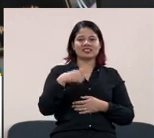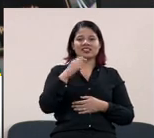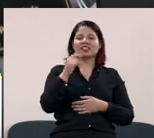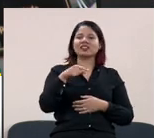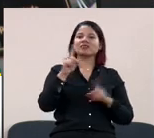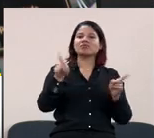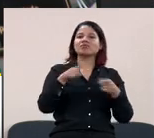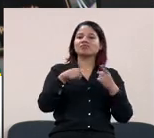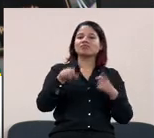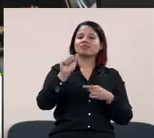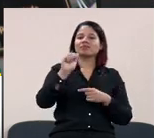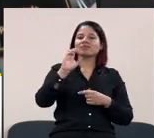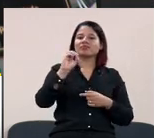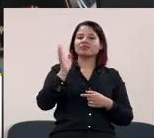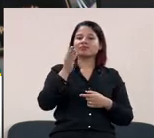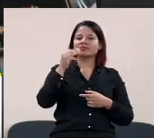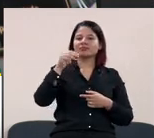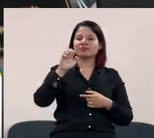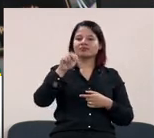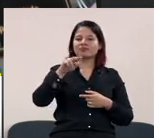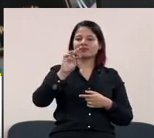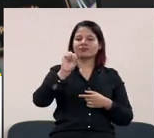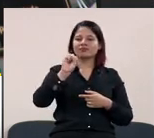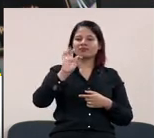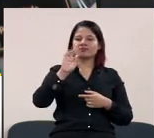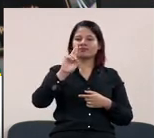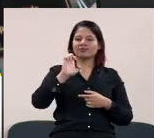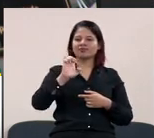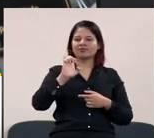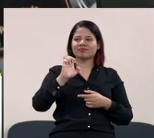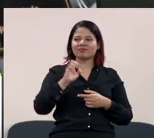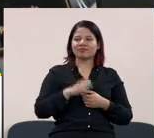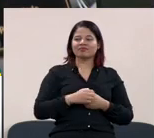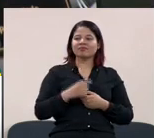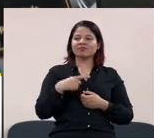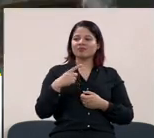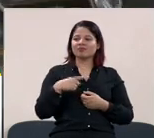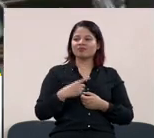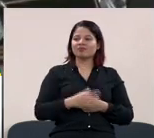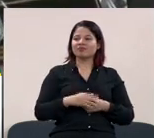que vem muito ao momento dos professores.